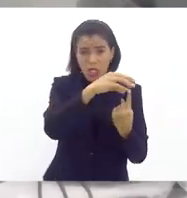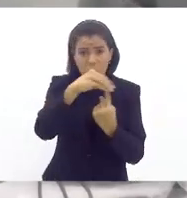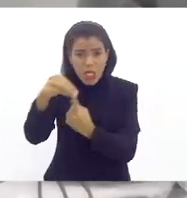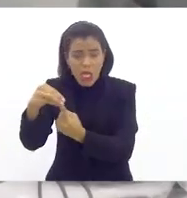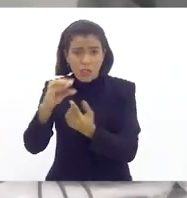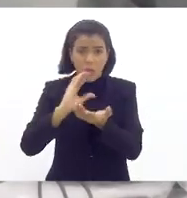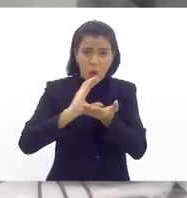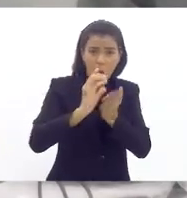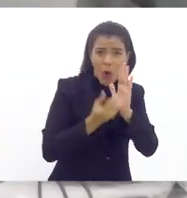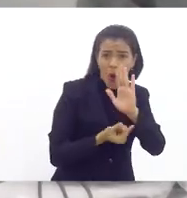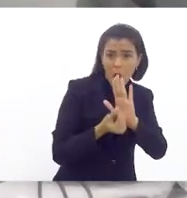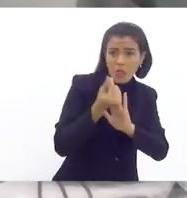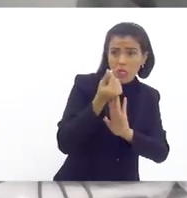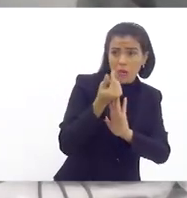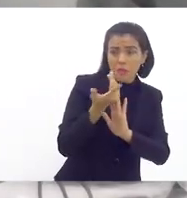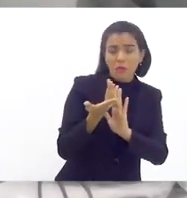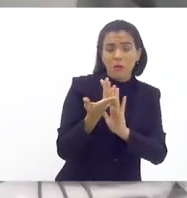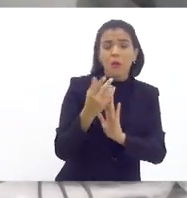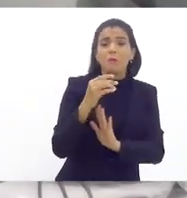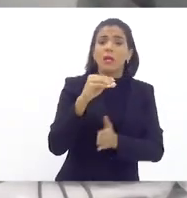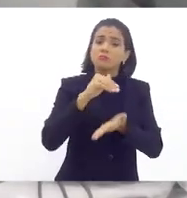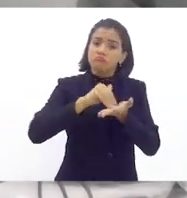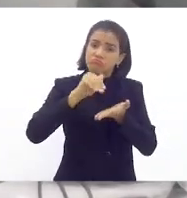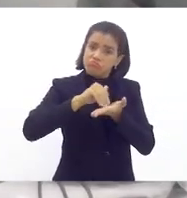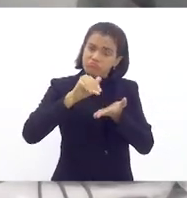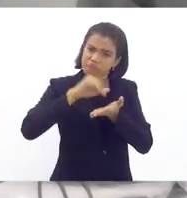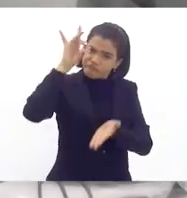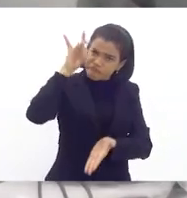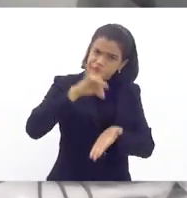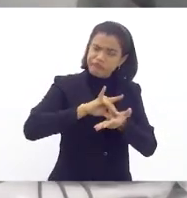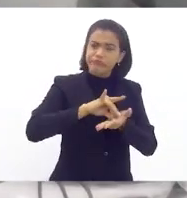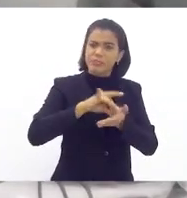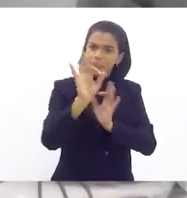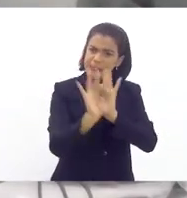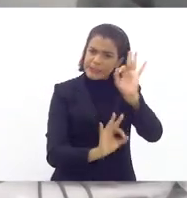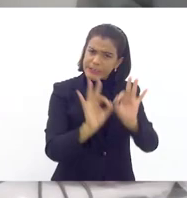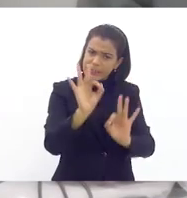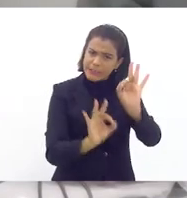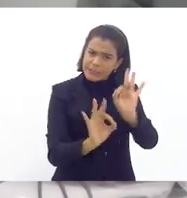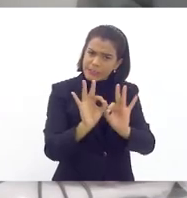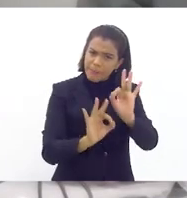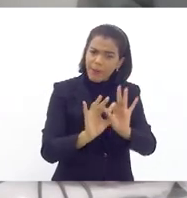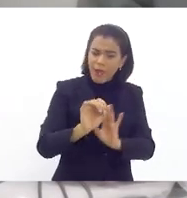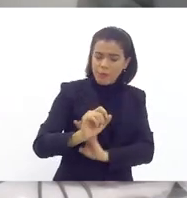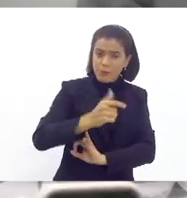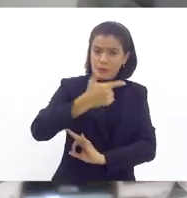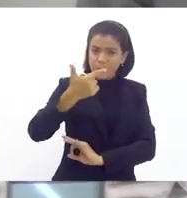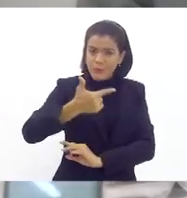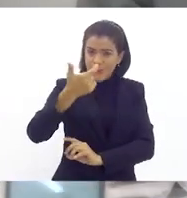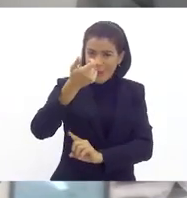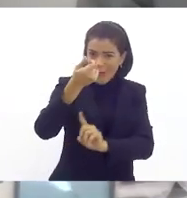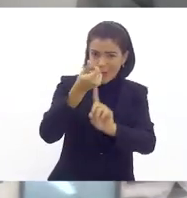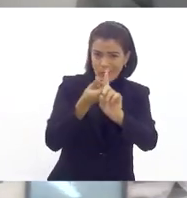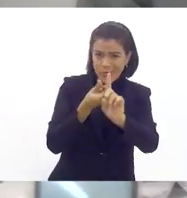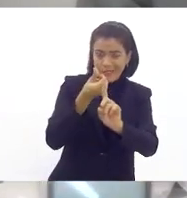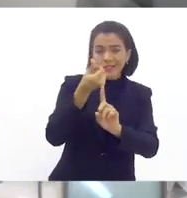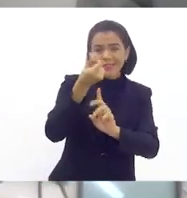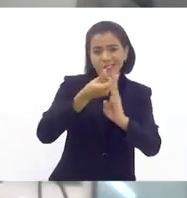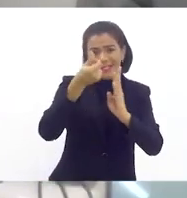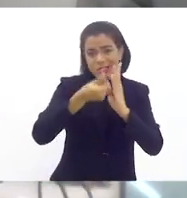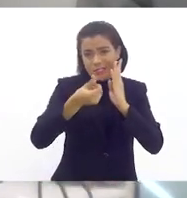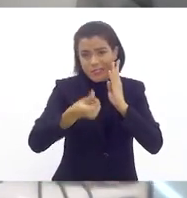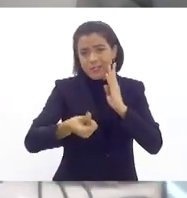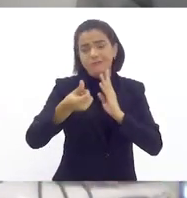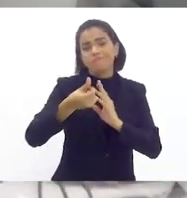orçamento, etc., para que a Seduc efetivamente se prepare no segundo semestre para que no ano que vem a